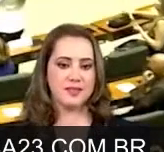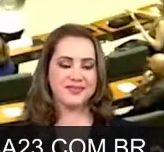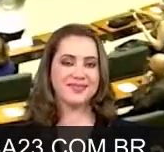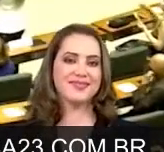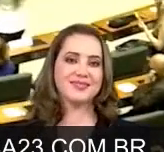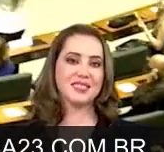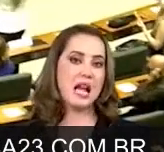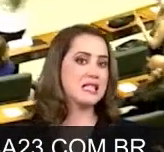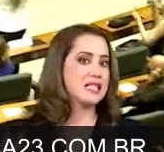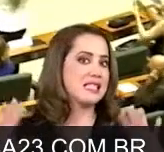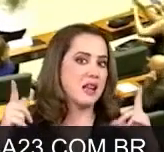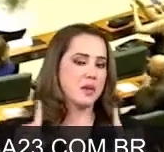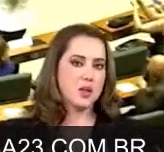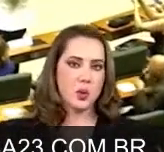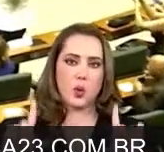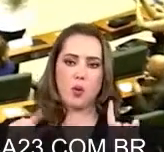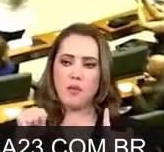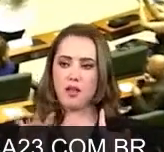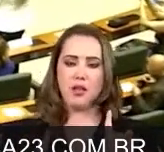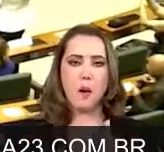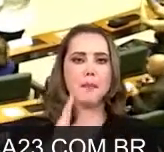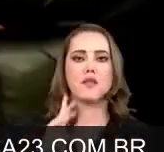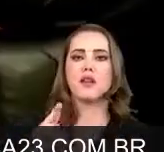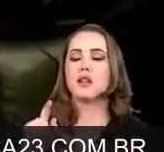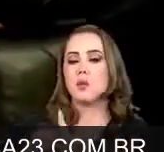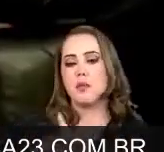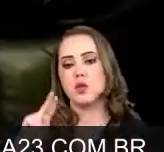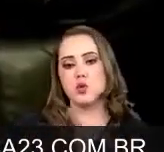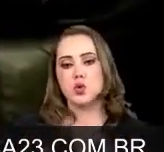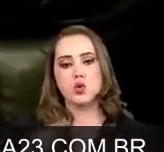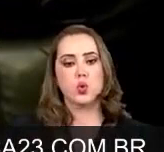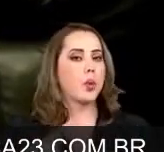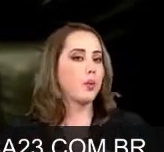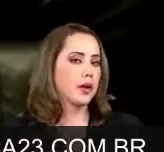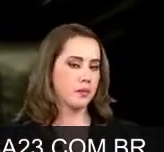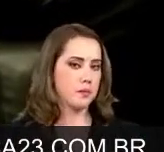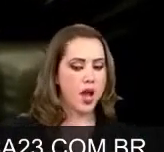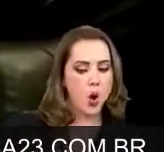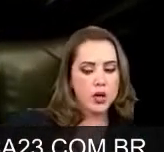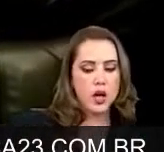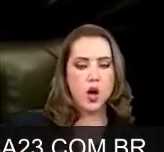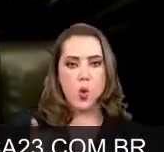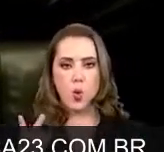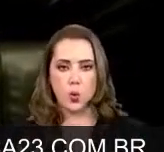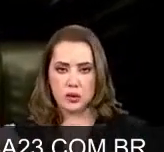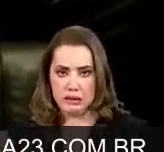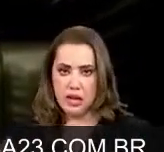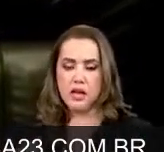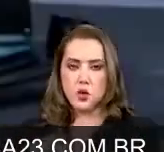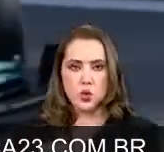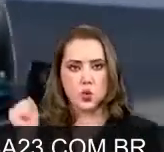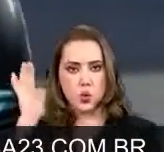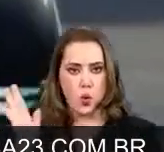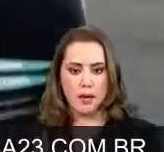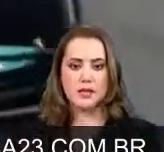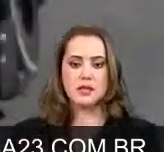A solenidade de entrega do título foi aprovada ainda em junho. A justificativa foi a relação de proximidade que Hamilton mantém com o Brasil